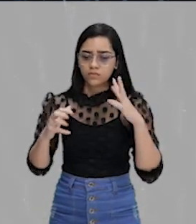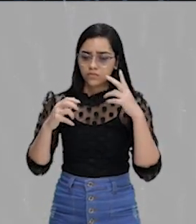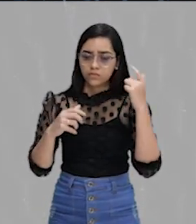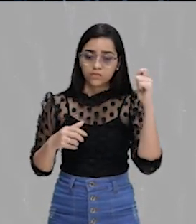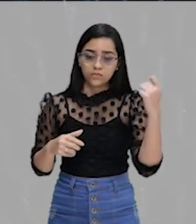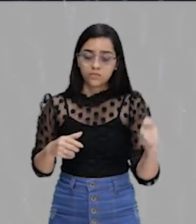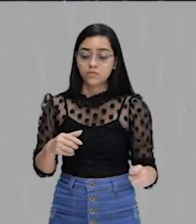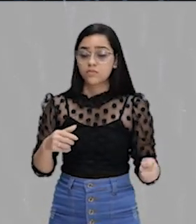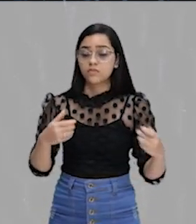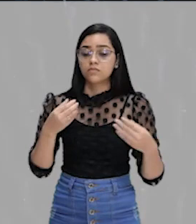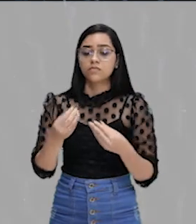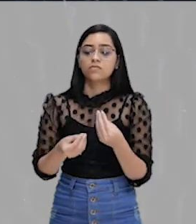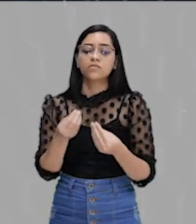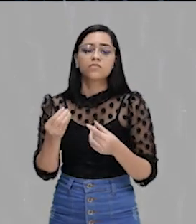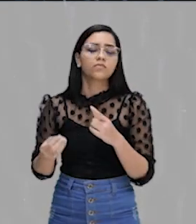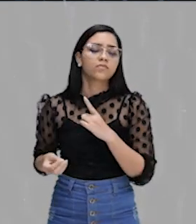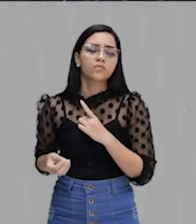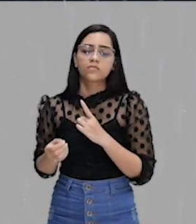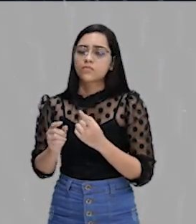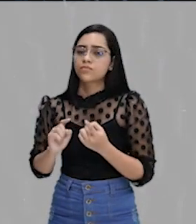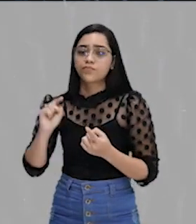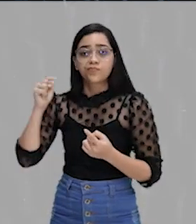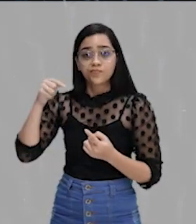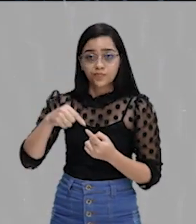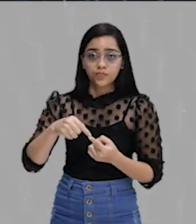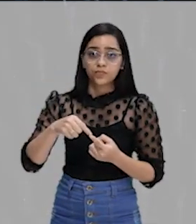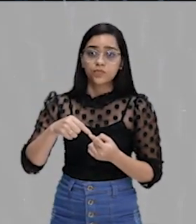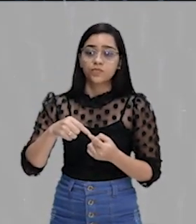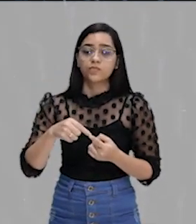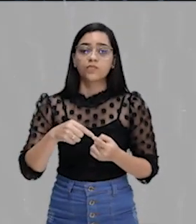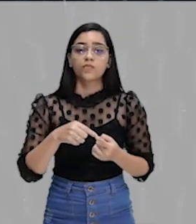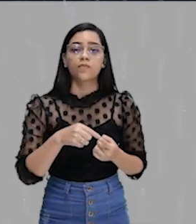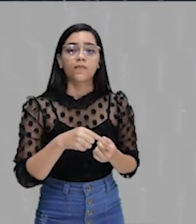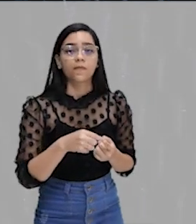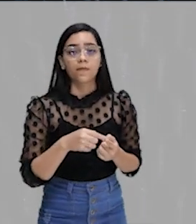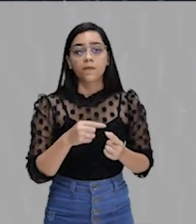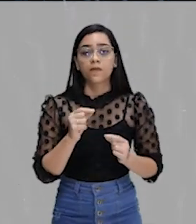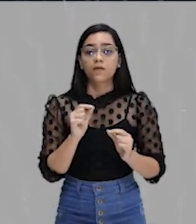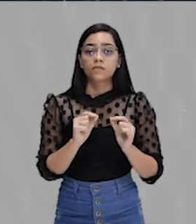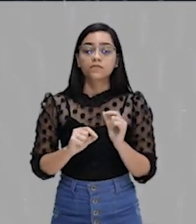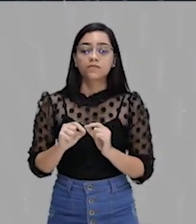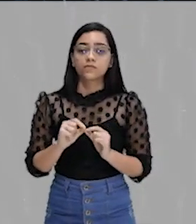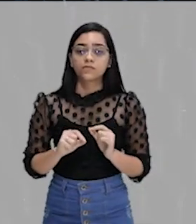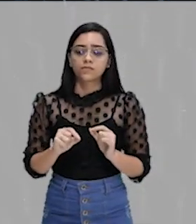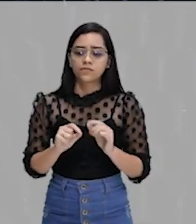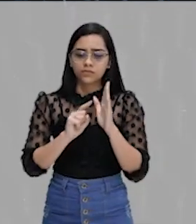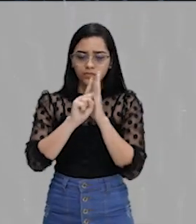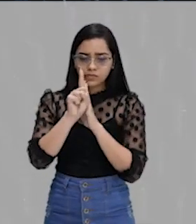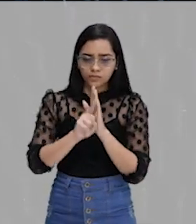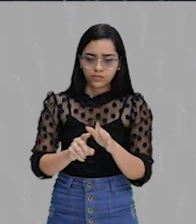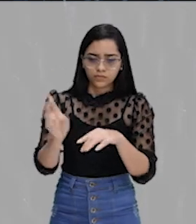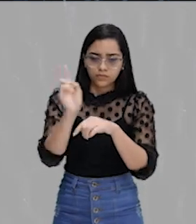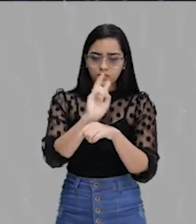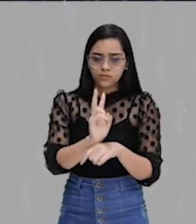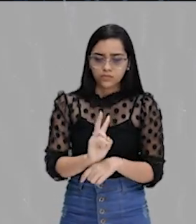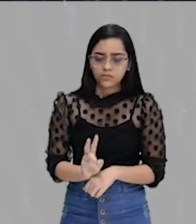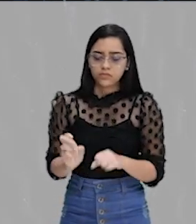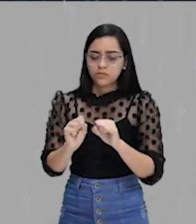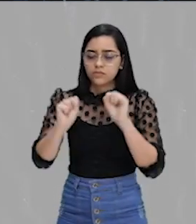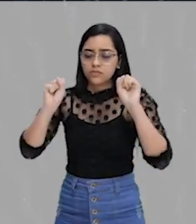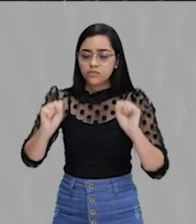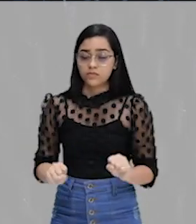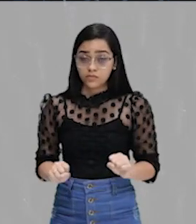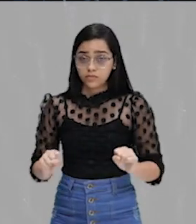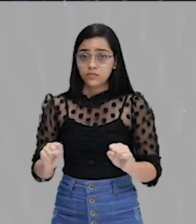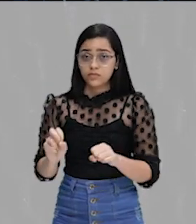Argentina, foi uma operação justamente para quê? Para poder fiscalizar